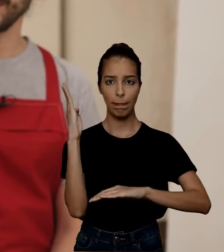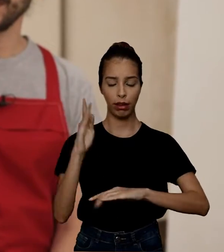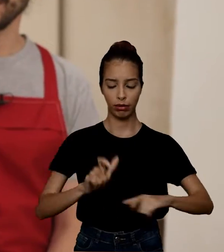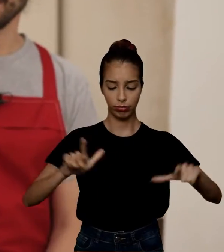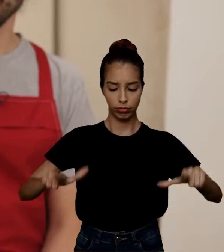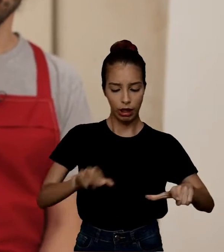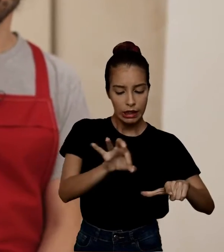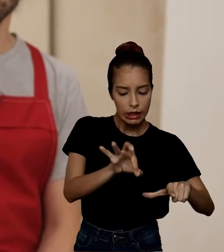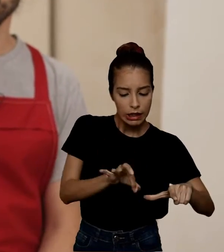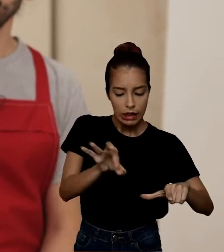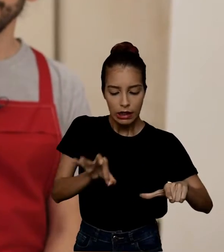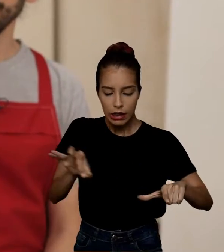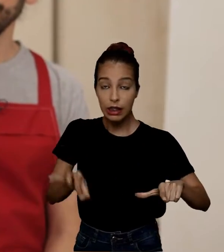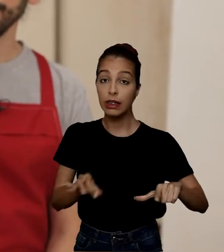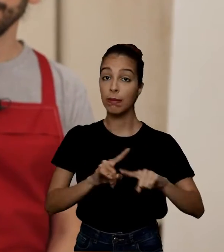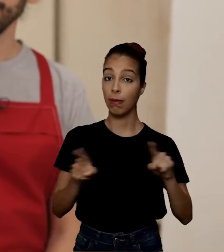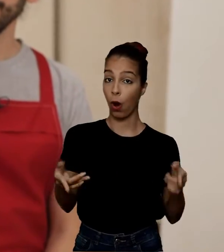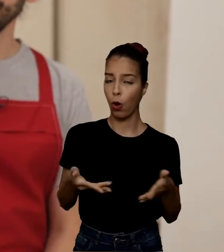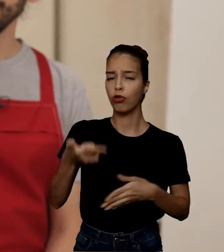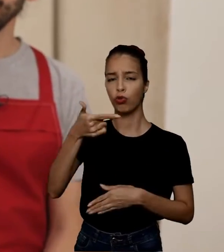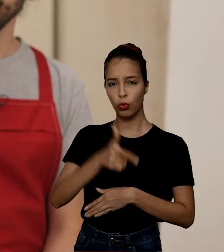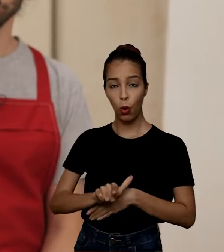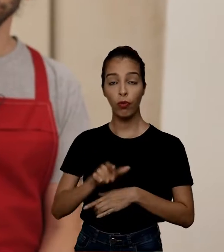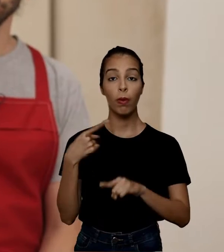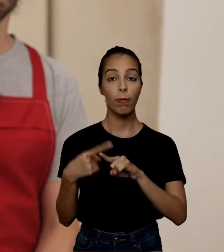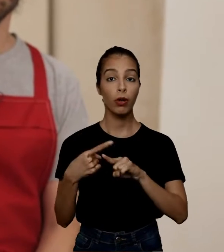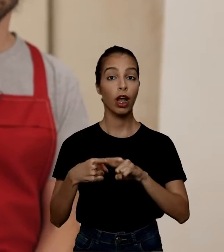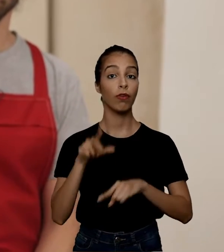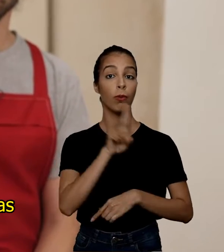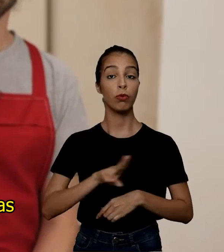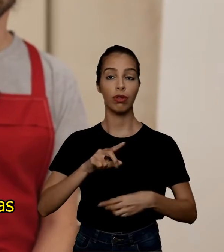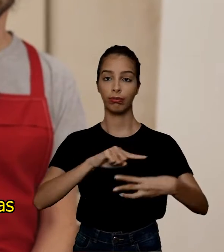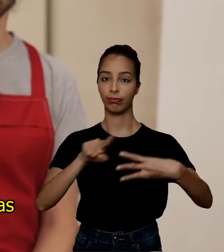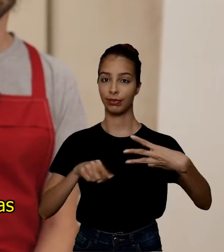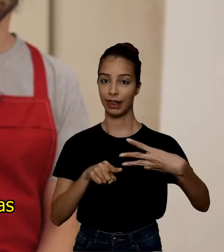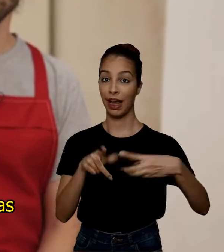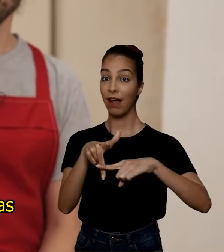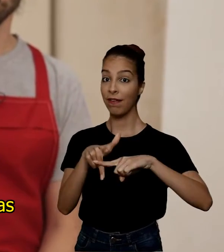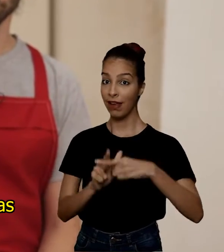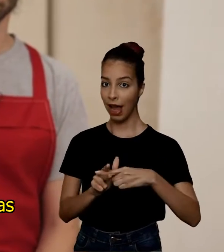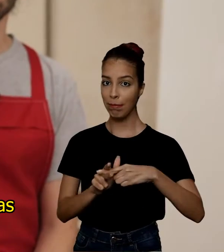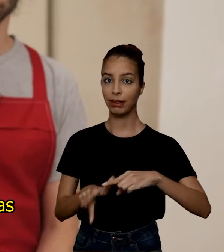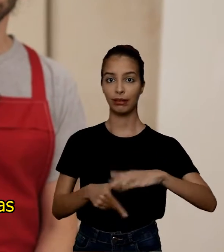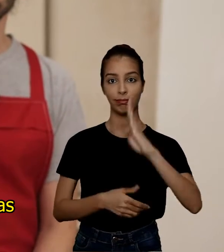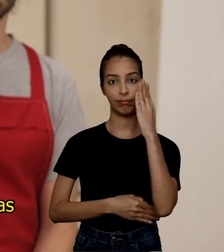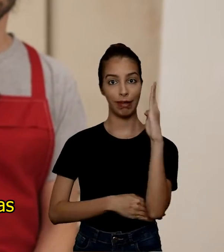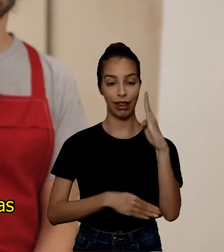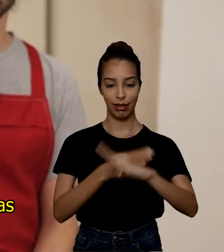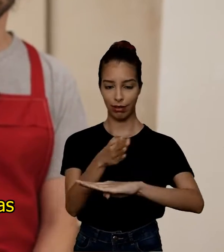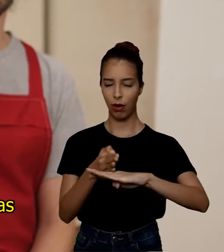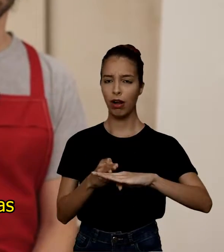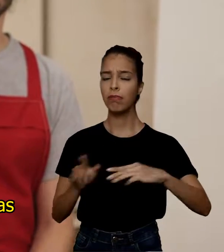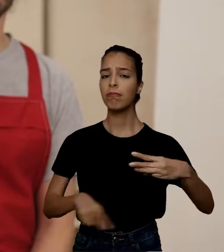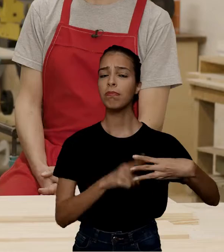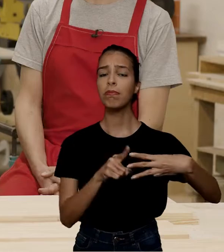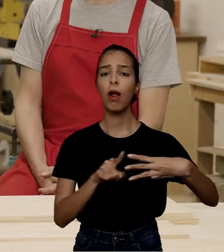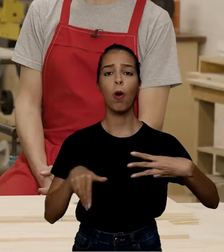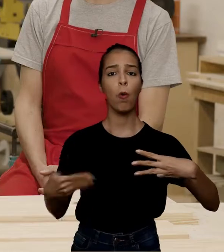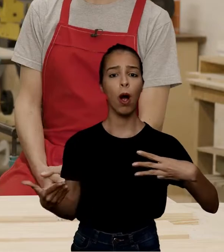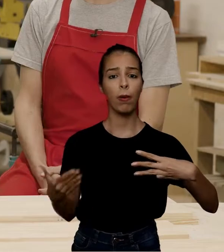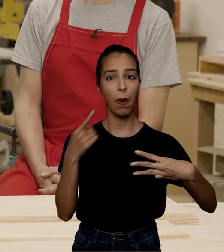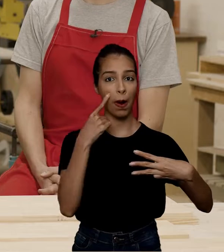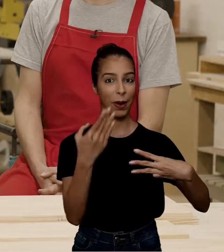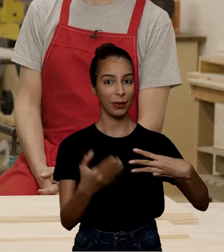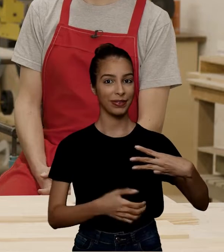gente fez uma marcação. Hoje a gente vai ter que fazer essa marcação novamente, porque a gente vai usar 3 ferramentas para cortar essa madeira. A